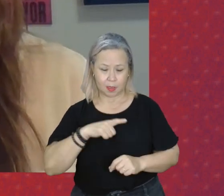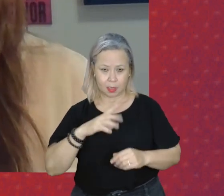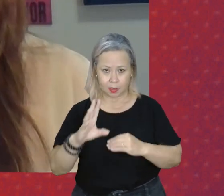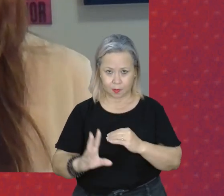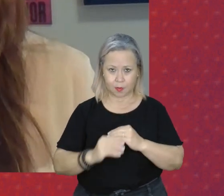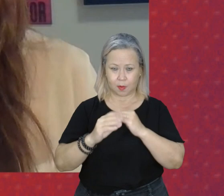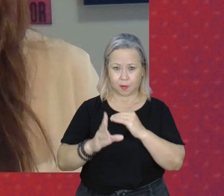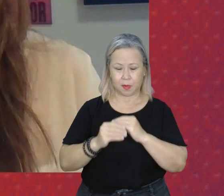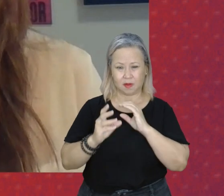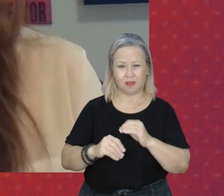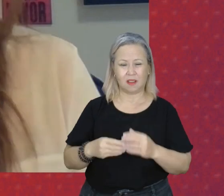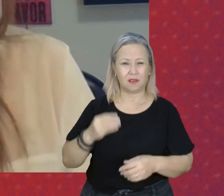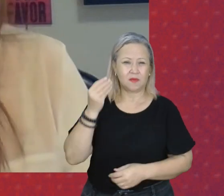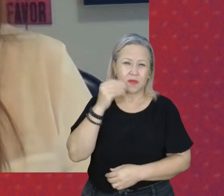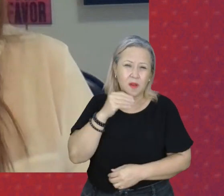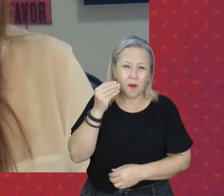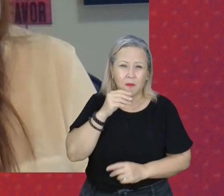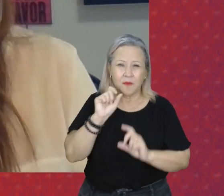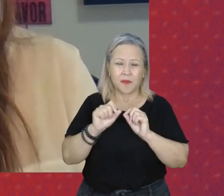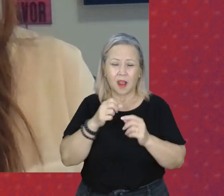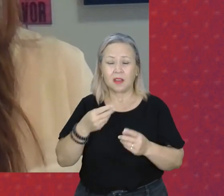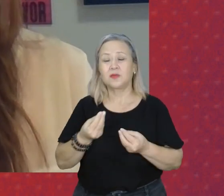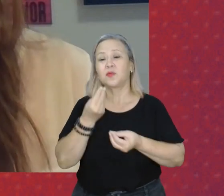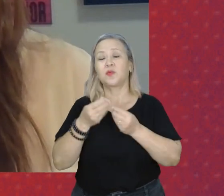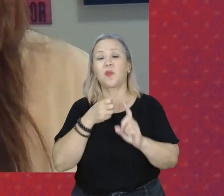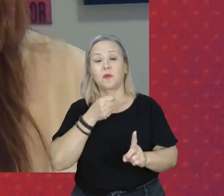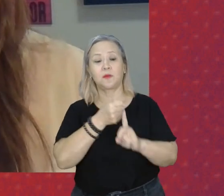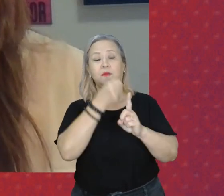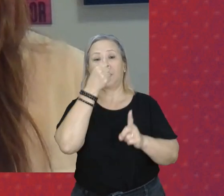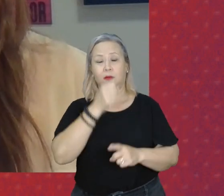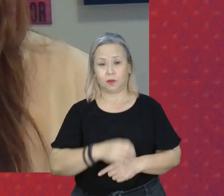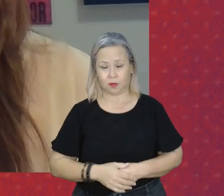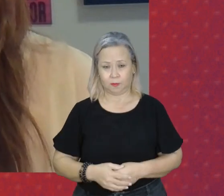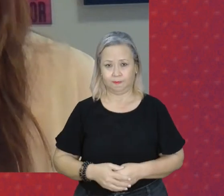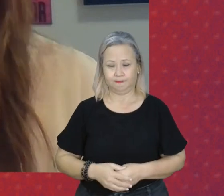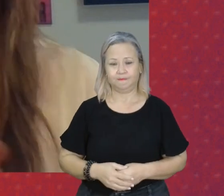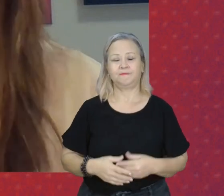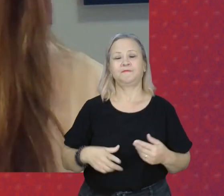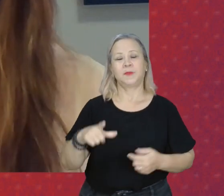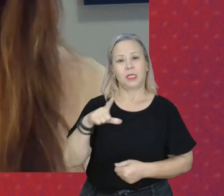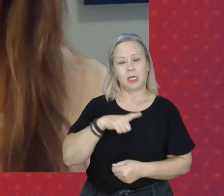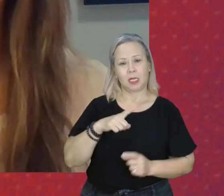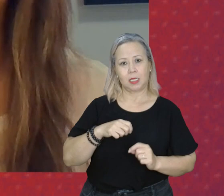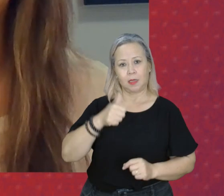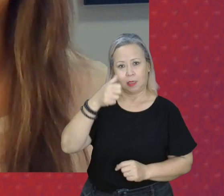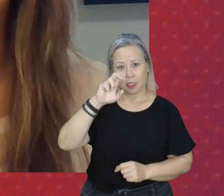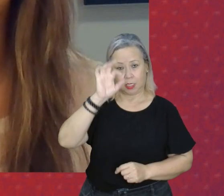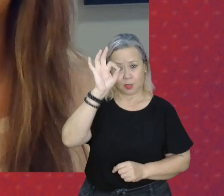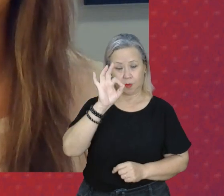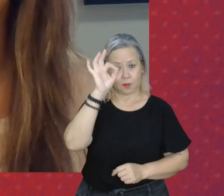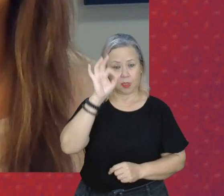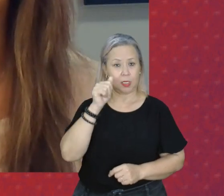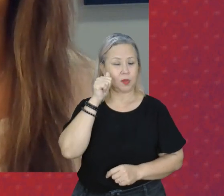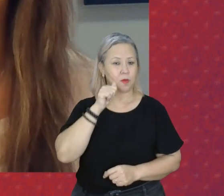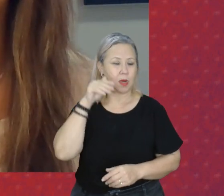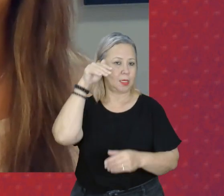foram insuficientes e como isso impactou, né, como eu disse no começo. Então, a gente teve de 15% de mulheres eleitas em